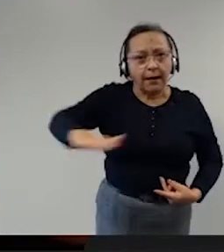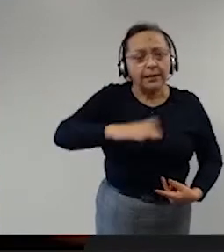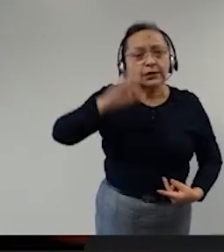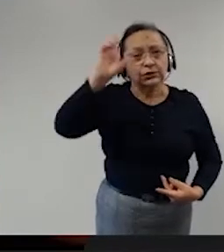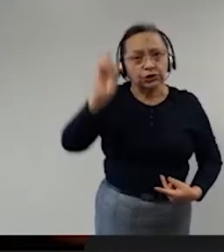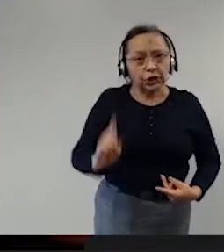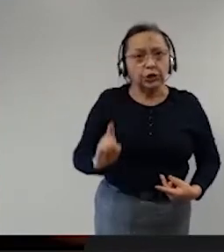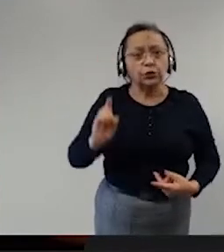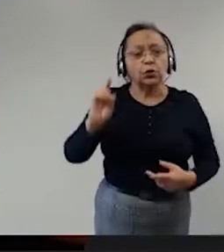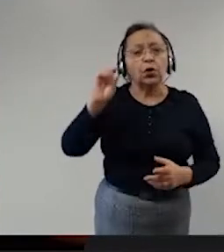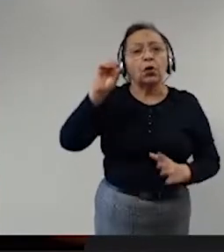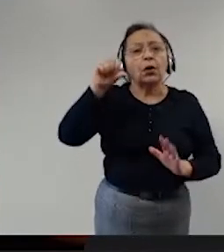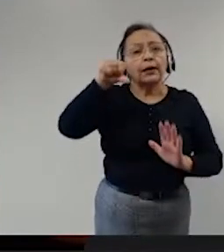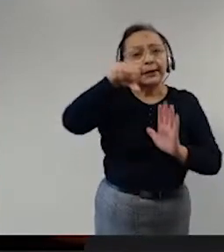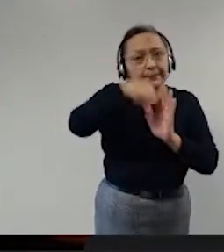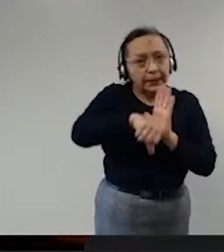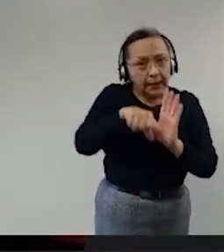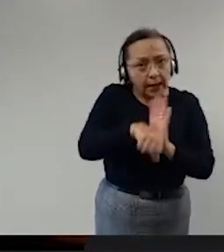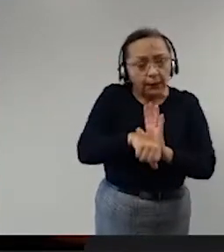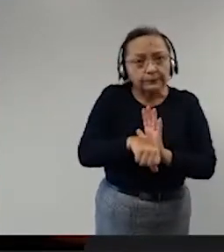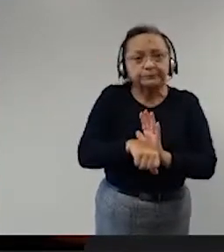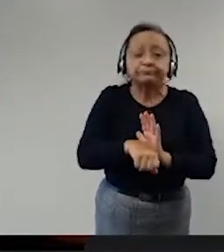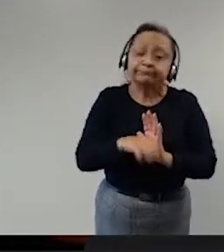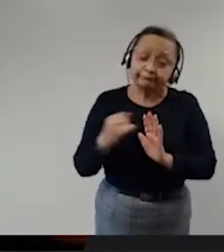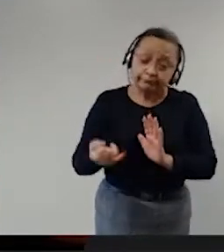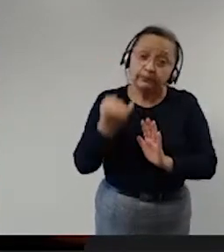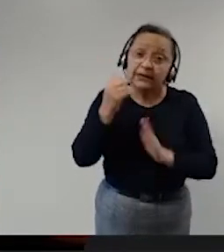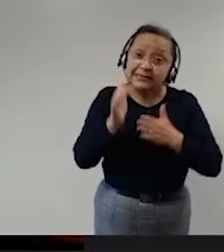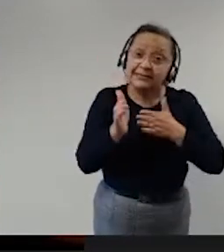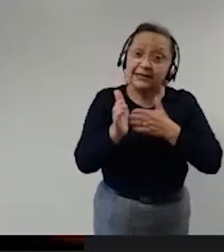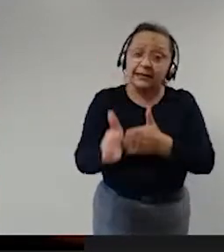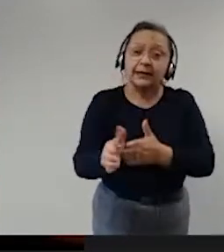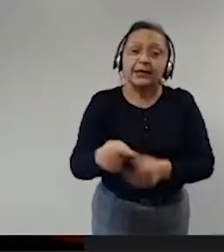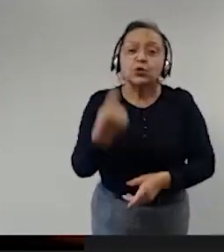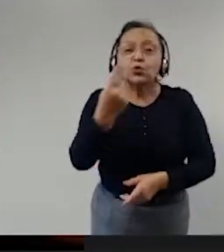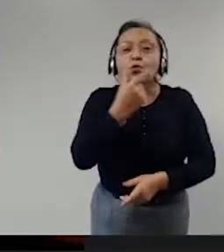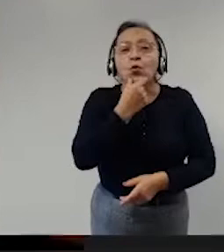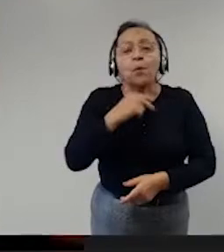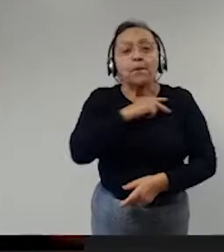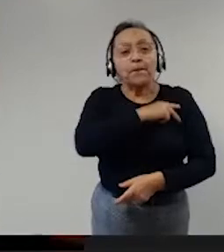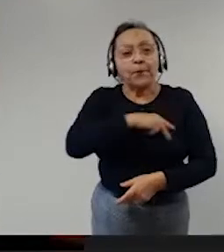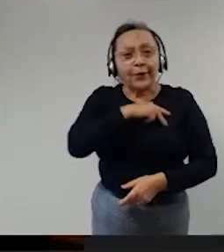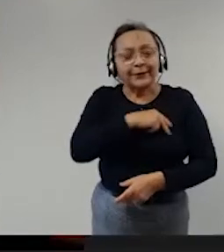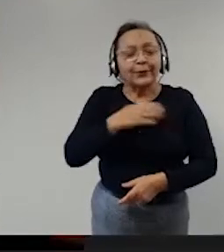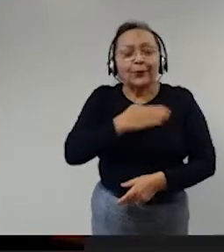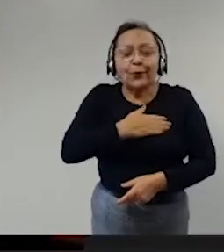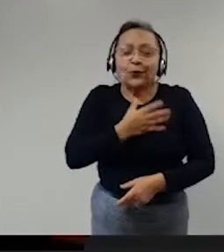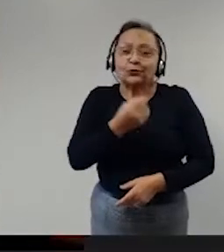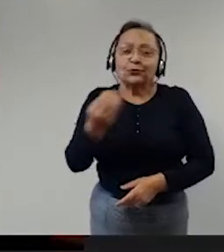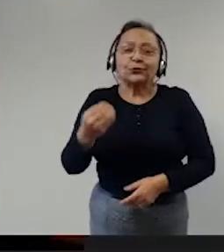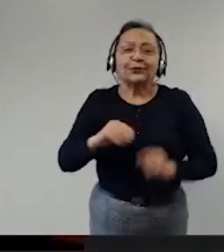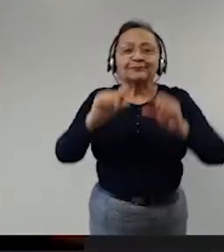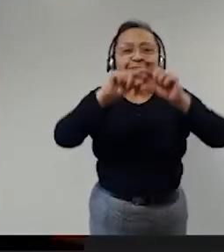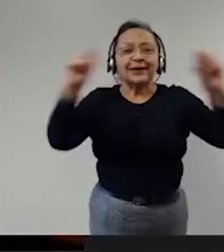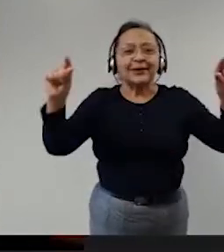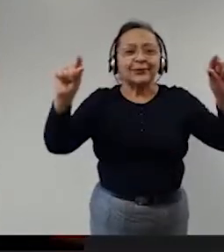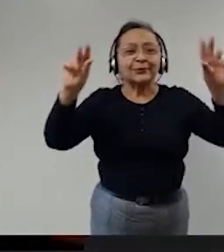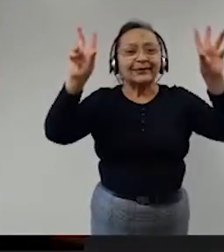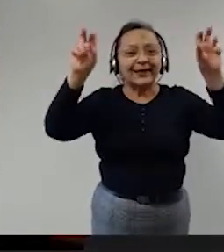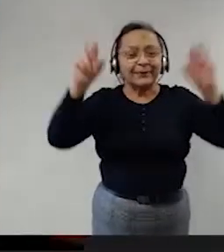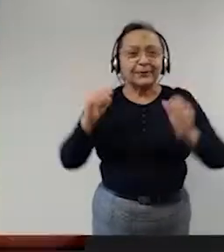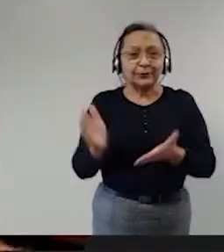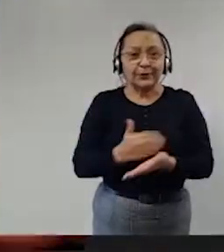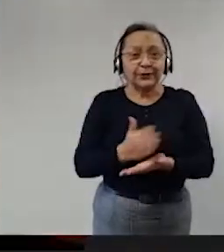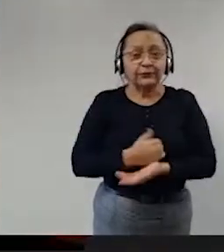você siga essa linha. Eu tenho um poeta que eu gosto muito que fala: aperfeiçoa-te na arte de escutar. Só quem ouviu